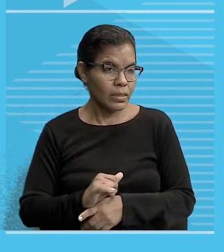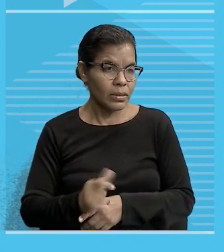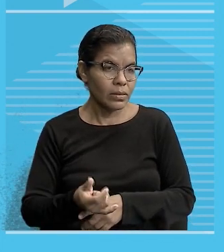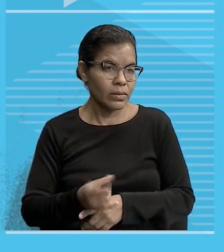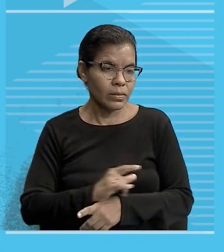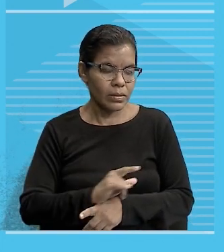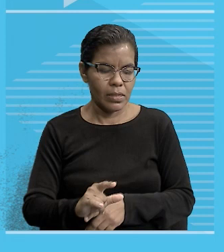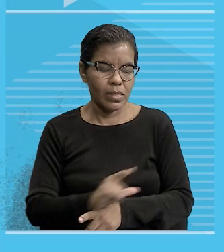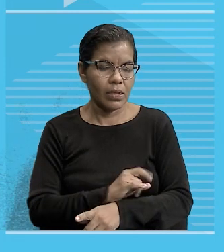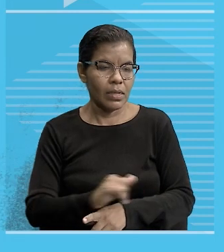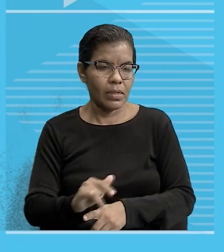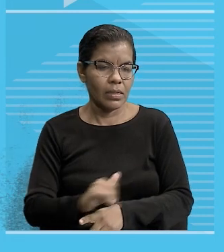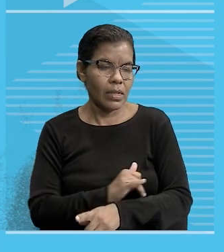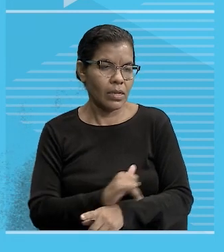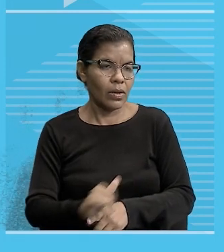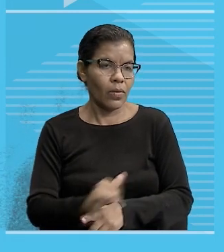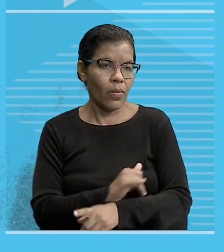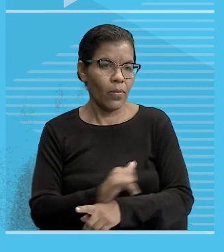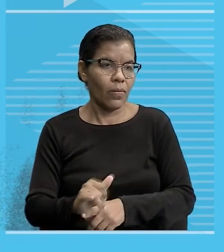estratégia